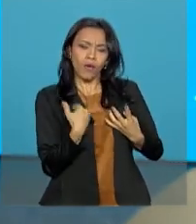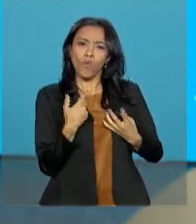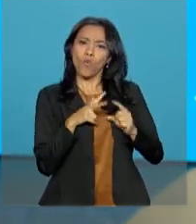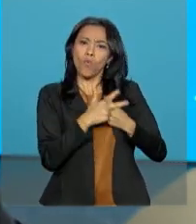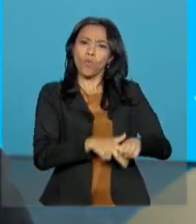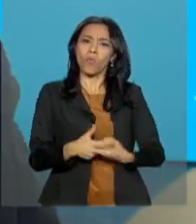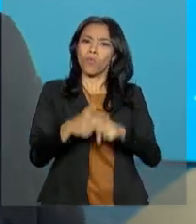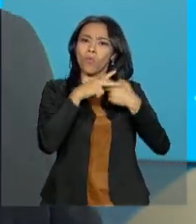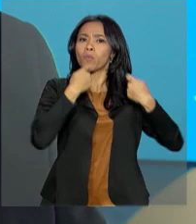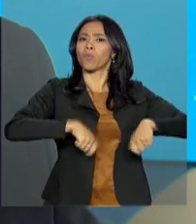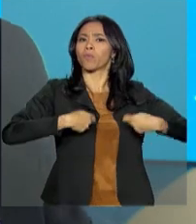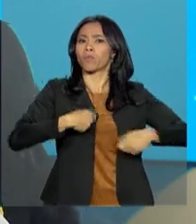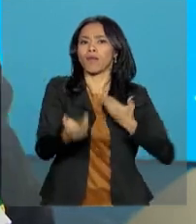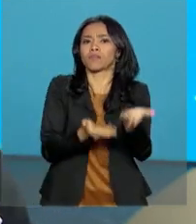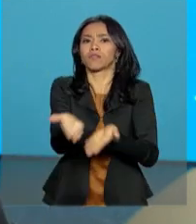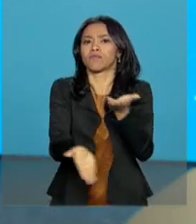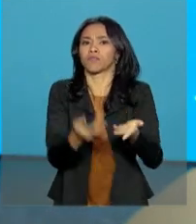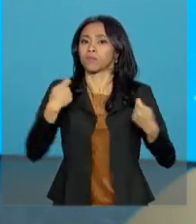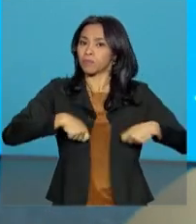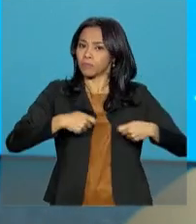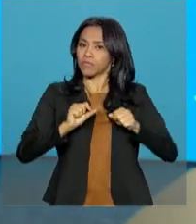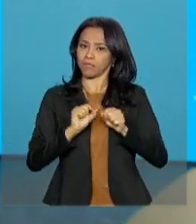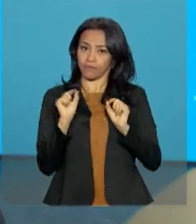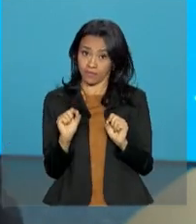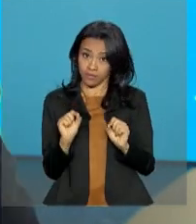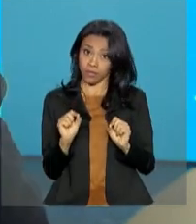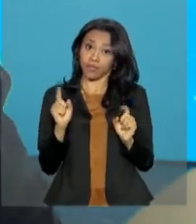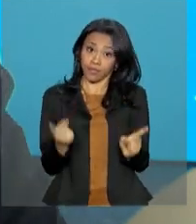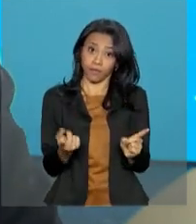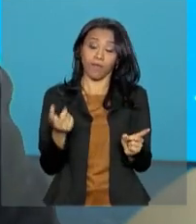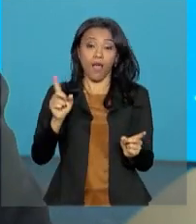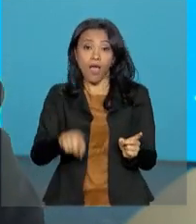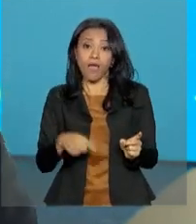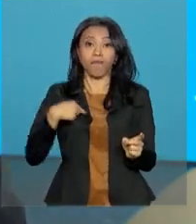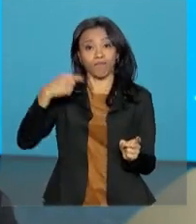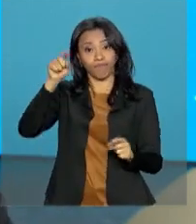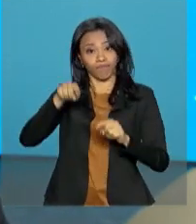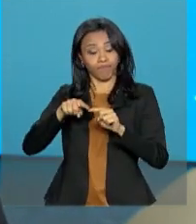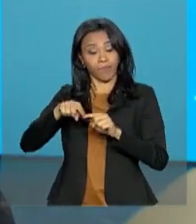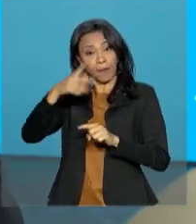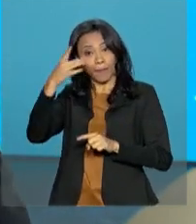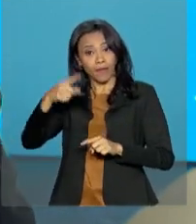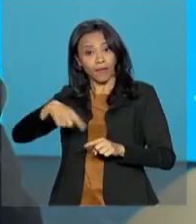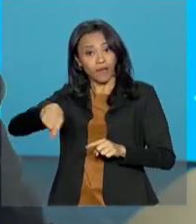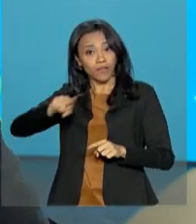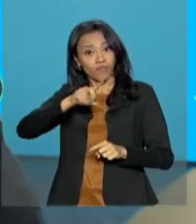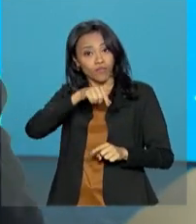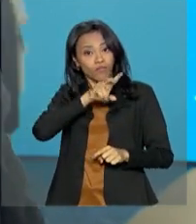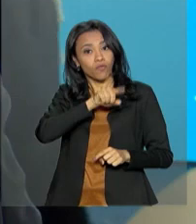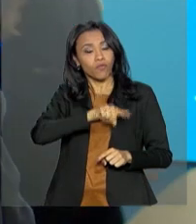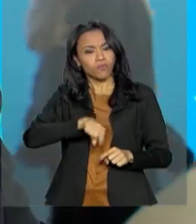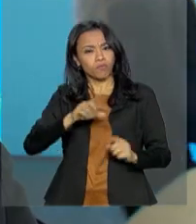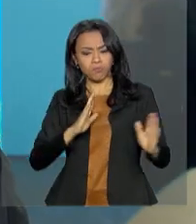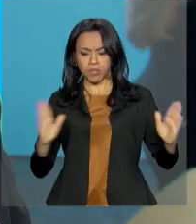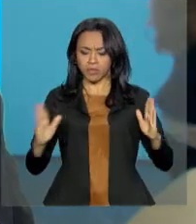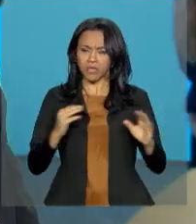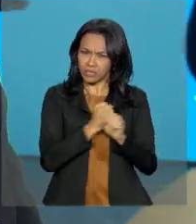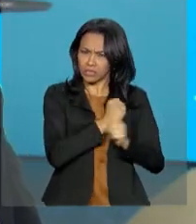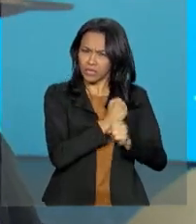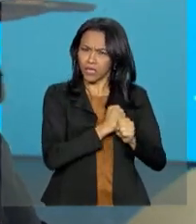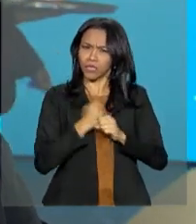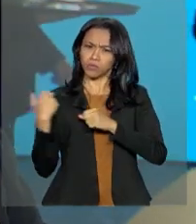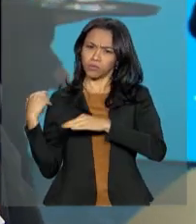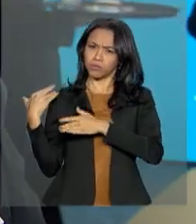então várias ações foram desenvolvidas muito recurso foi empregado é durante todos esses anos e e